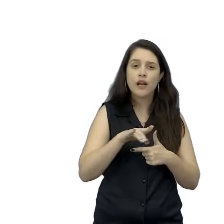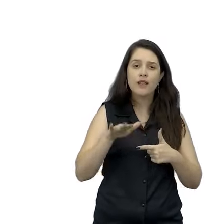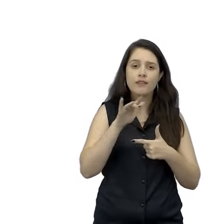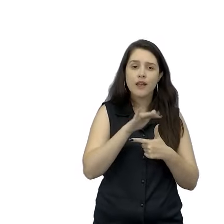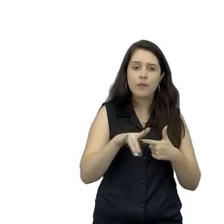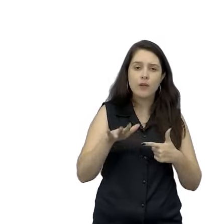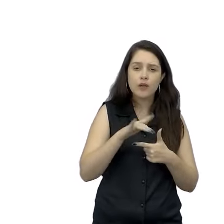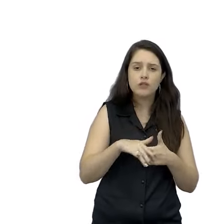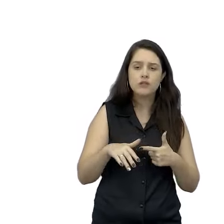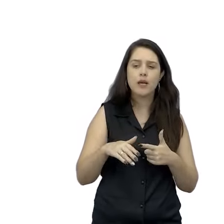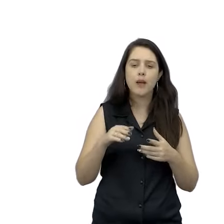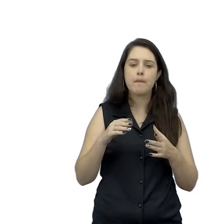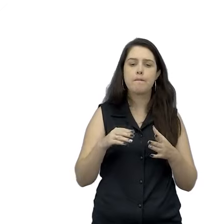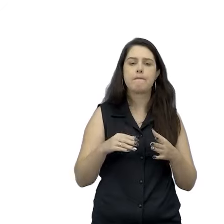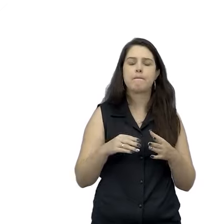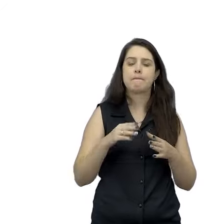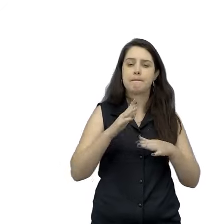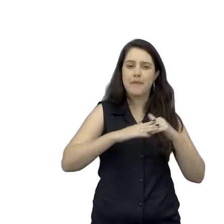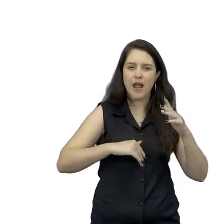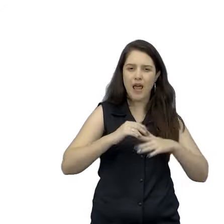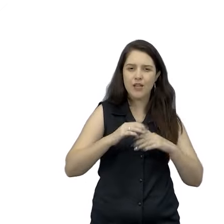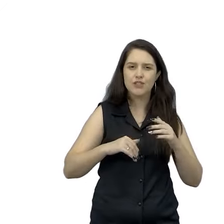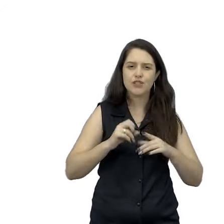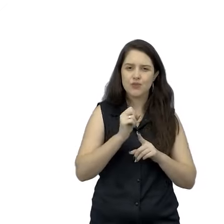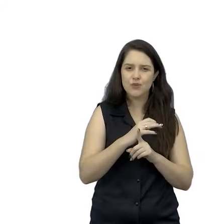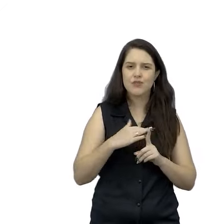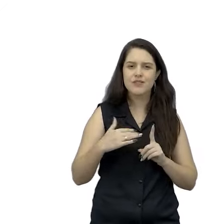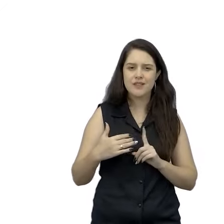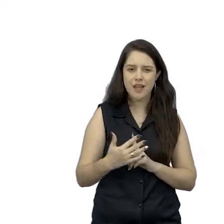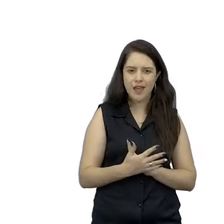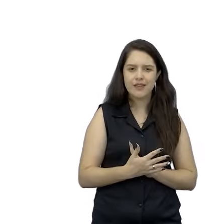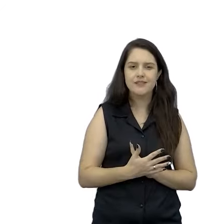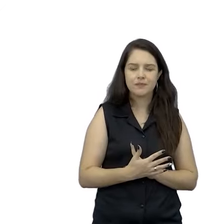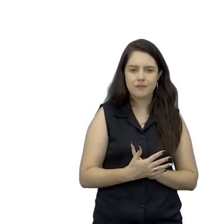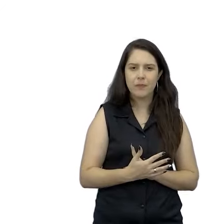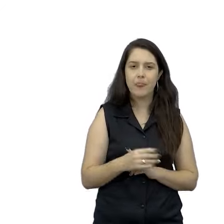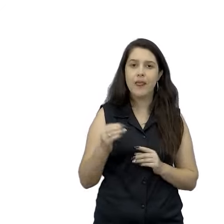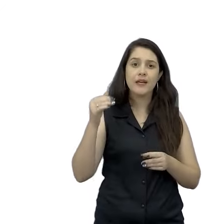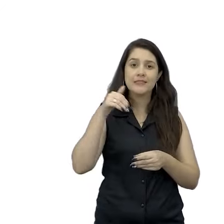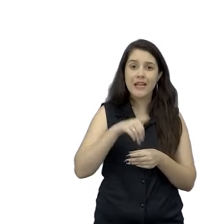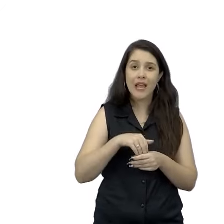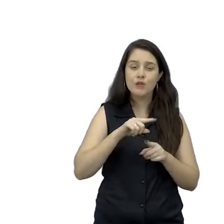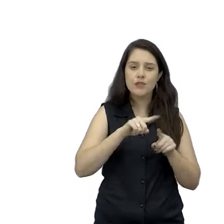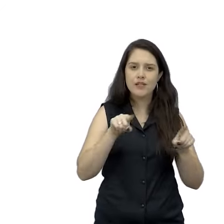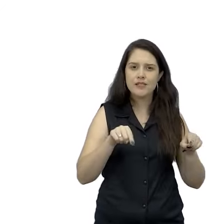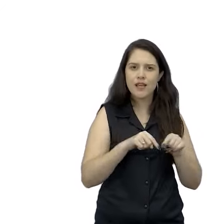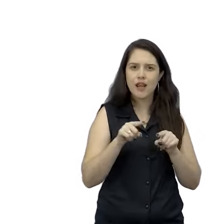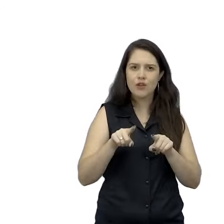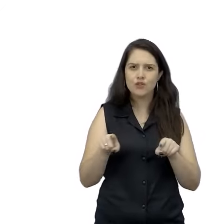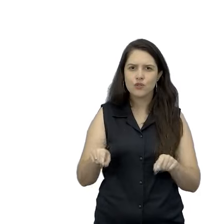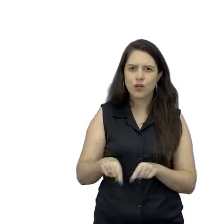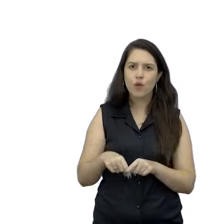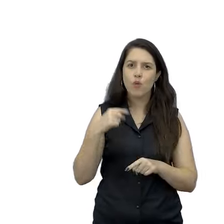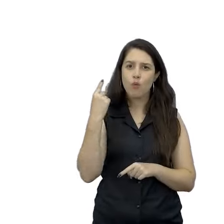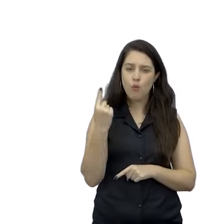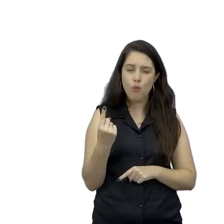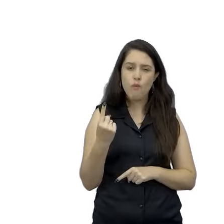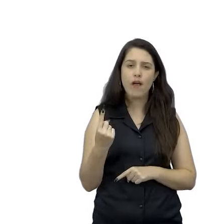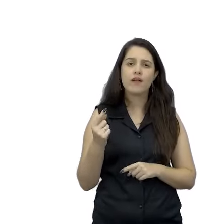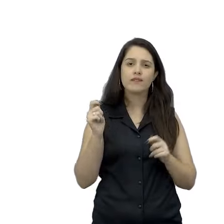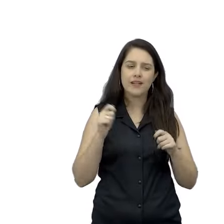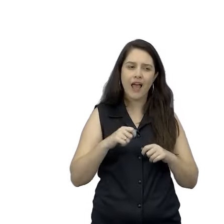essas práticas sociais de leitura e escrita sejam colocadas dentro da sala de aula, o aluno na posição